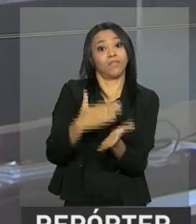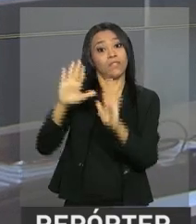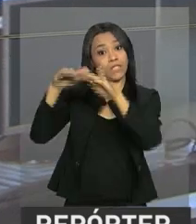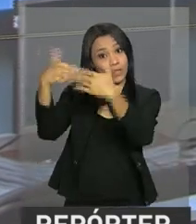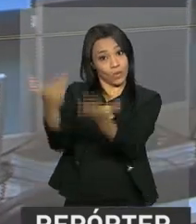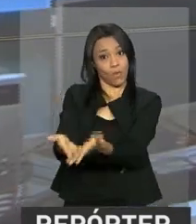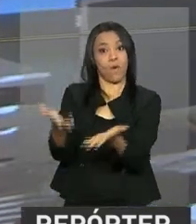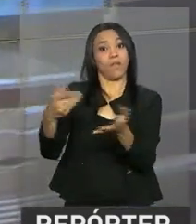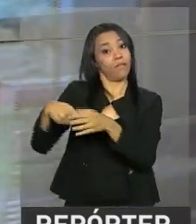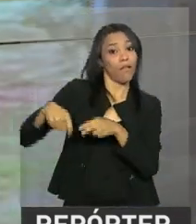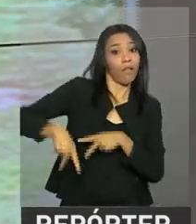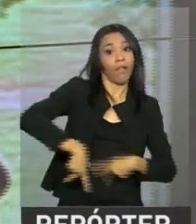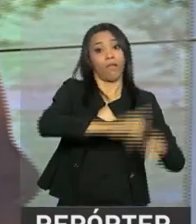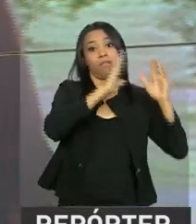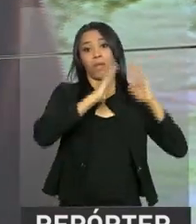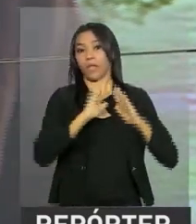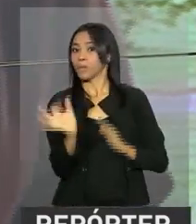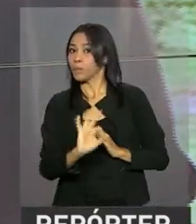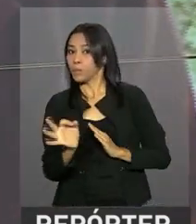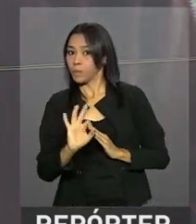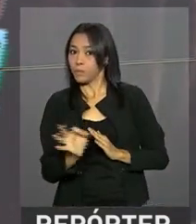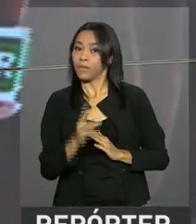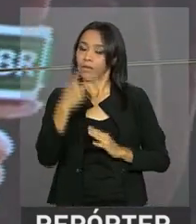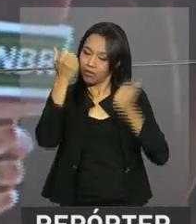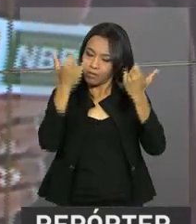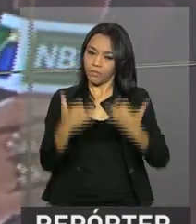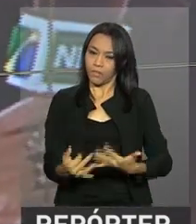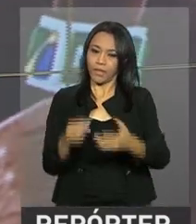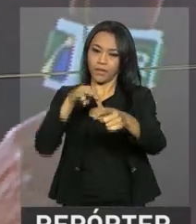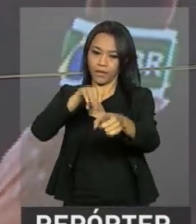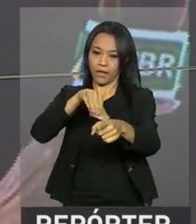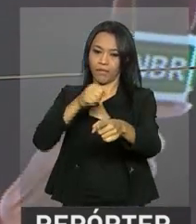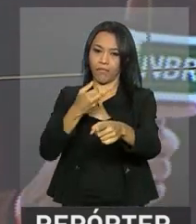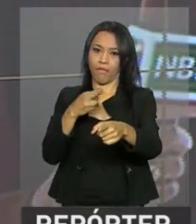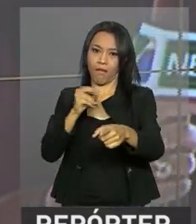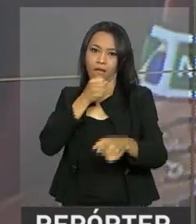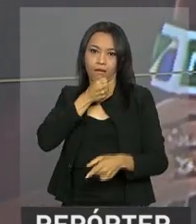as informações ao vivo para a gente sobre esse assunto é Mara Kenup. Oi, Mara, bom dia para você.